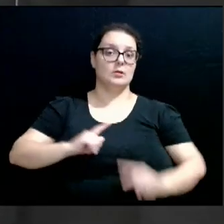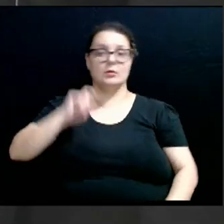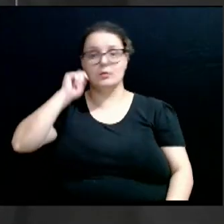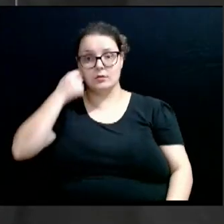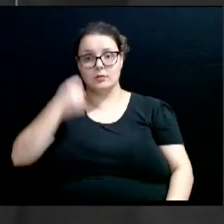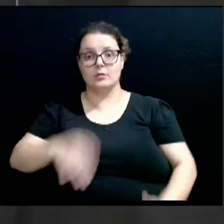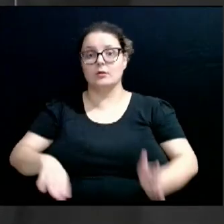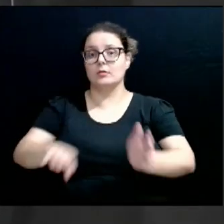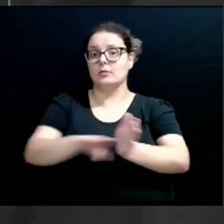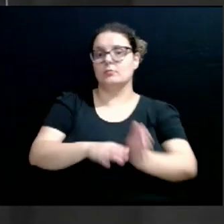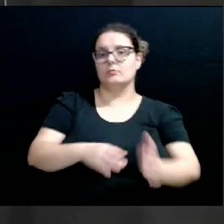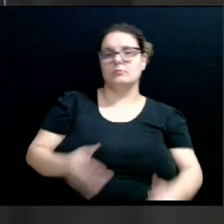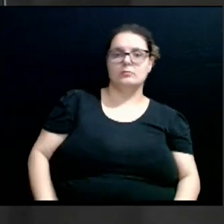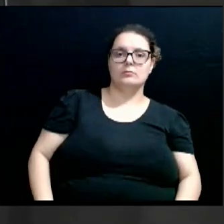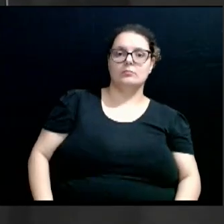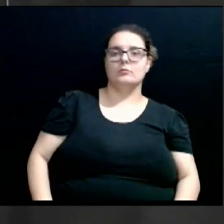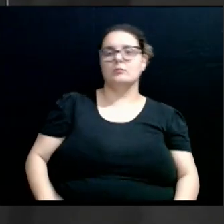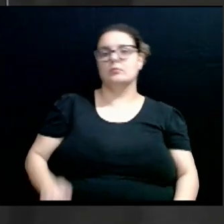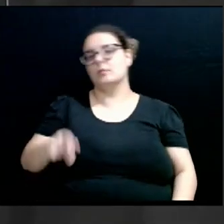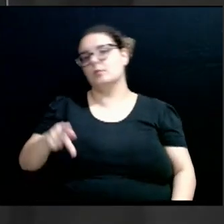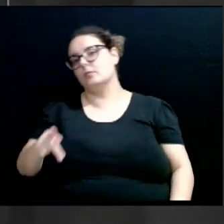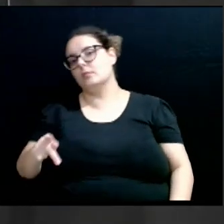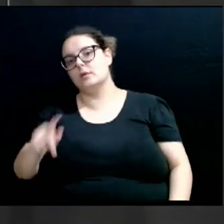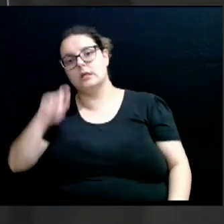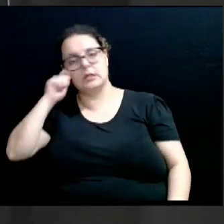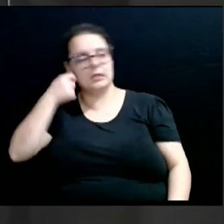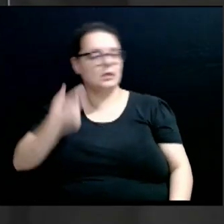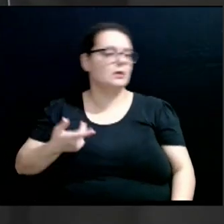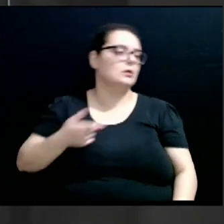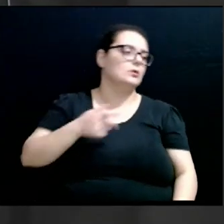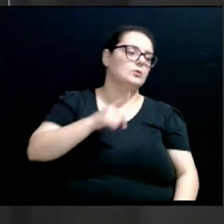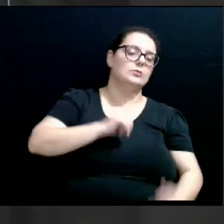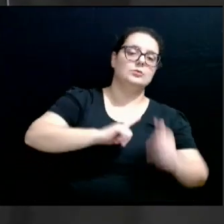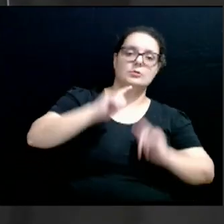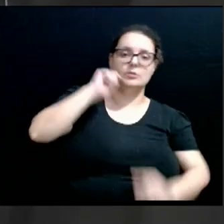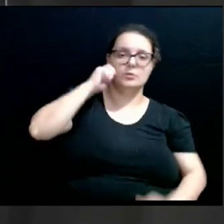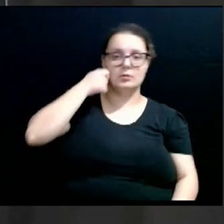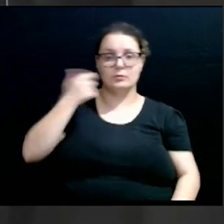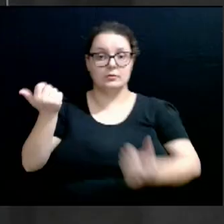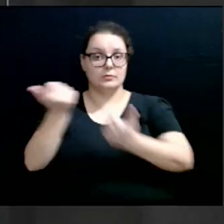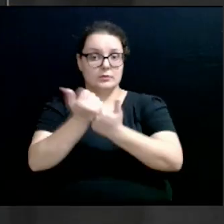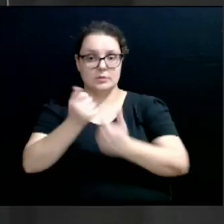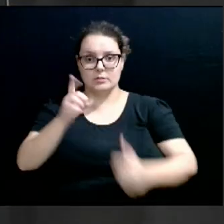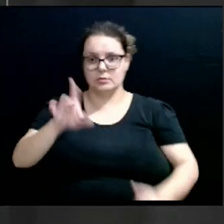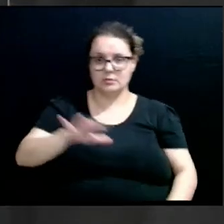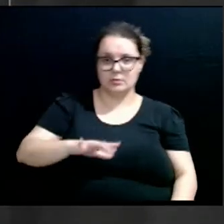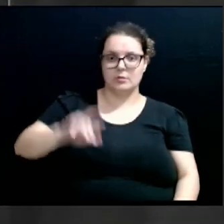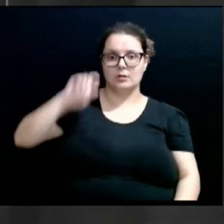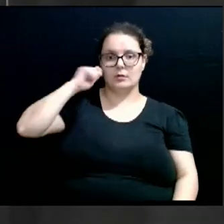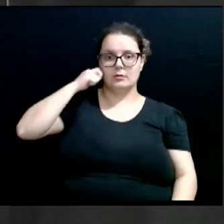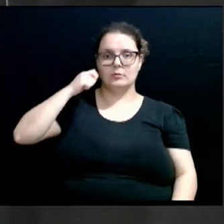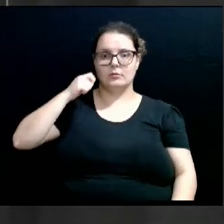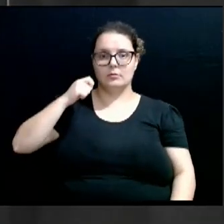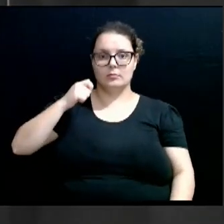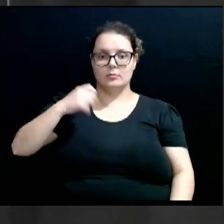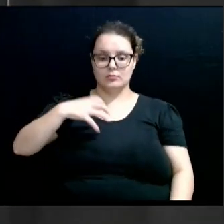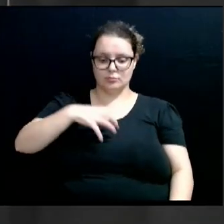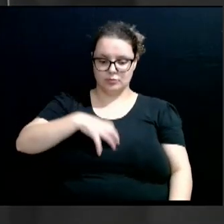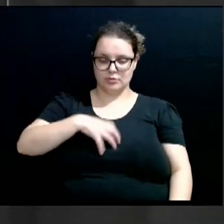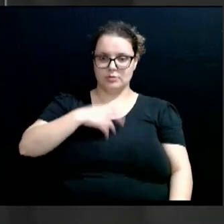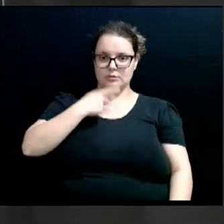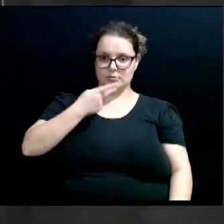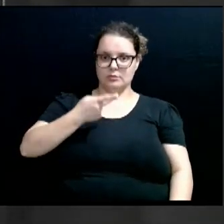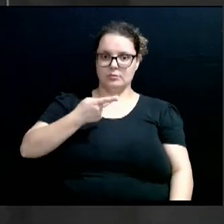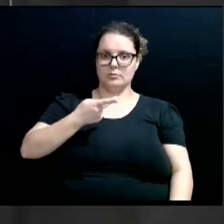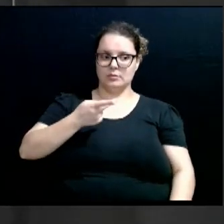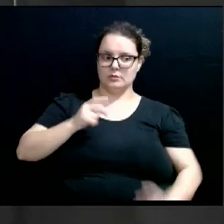um diretor negro, um vice negro, os tempos pedagógicos, o tom vai mudar. Vamos começar a falar sobre outras coisas, né?